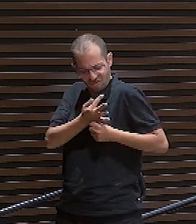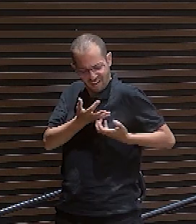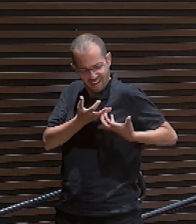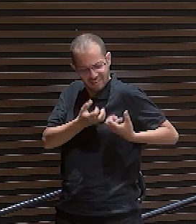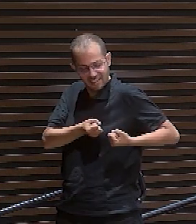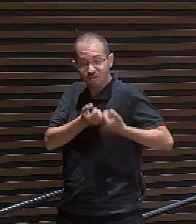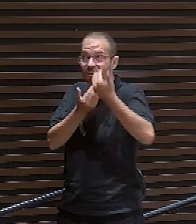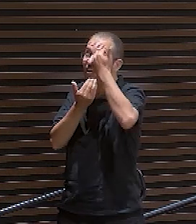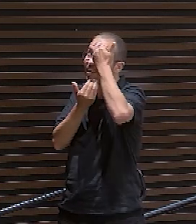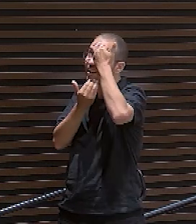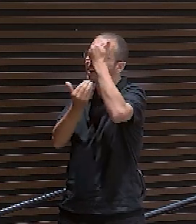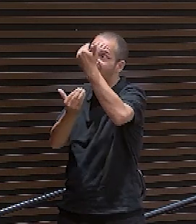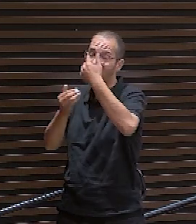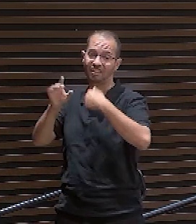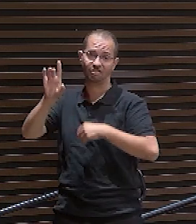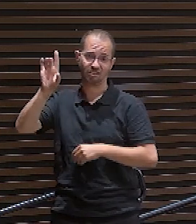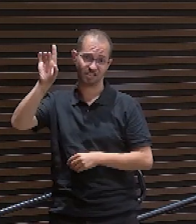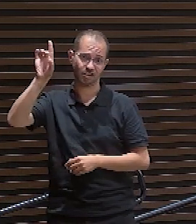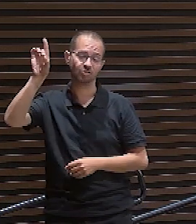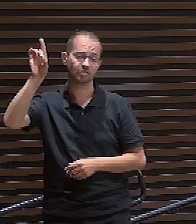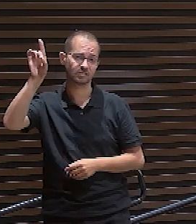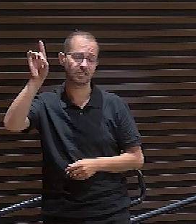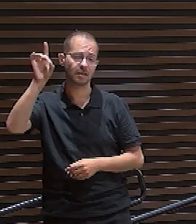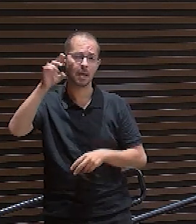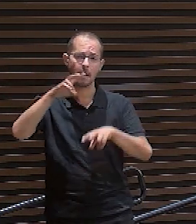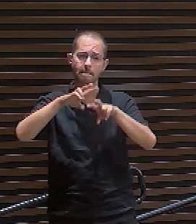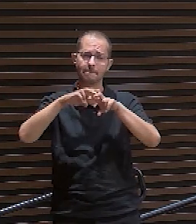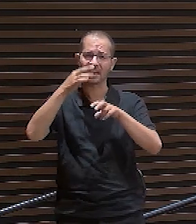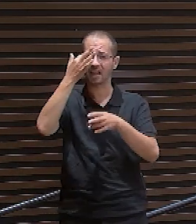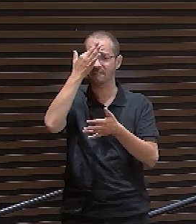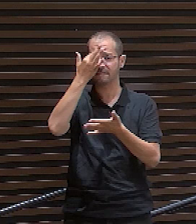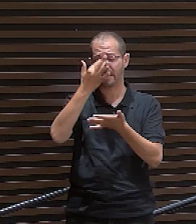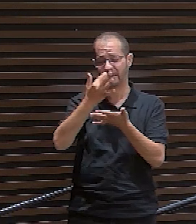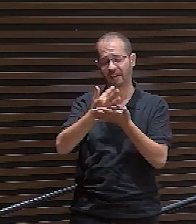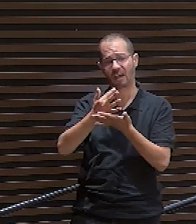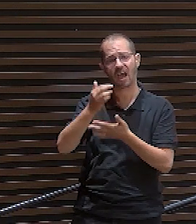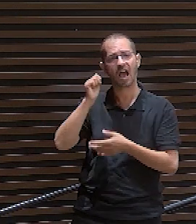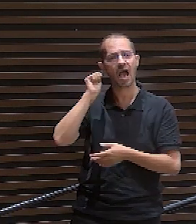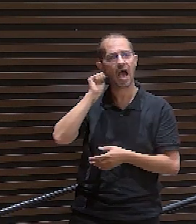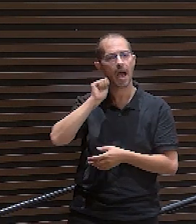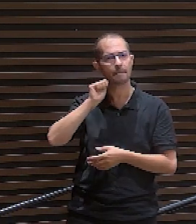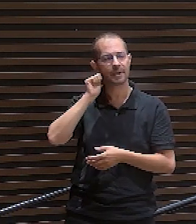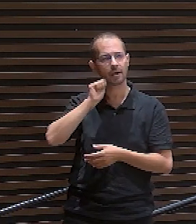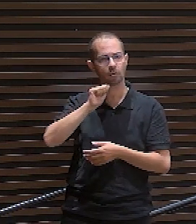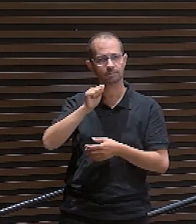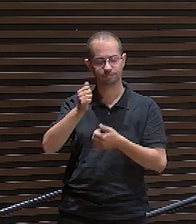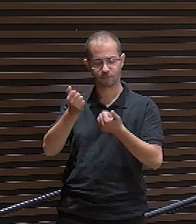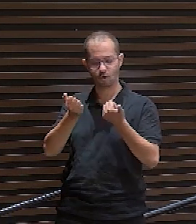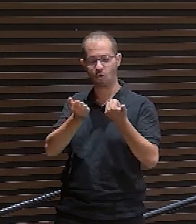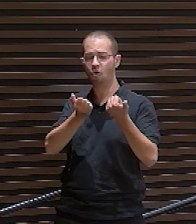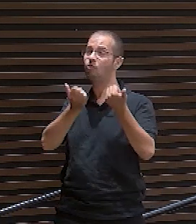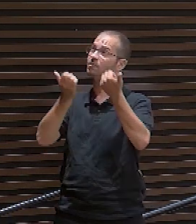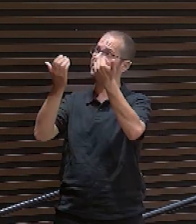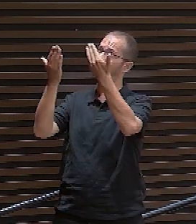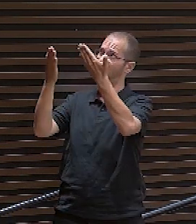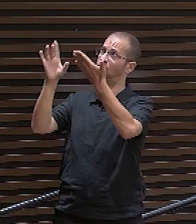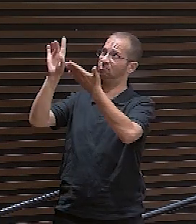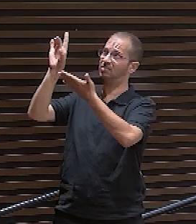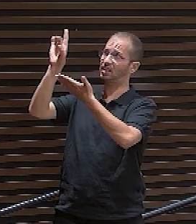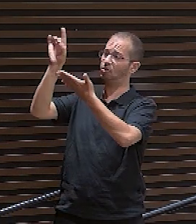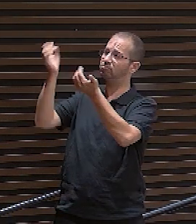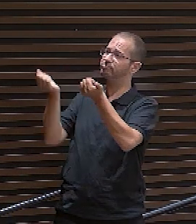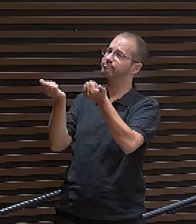agradando a Deus. Pela fé, Abel ofereceu a Deus